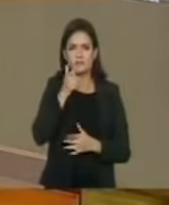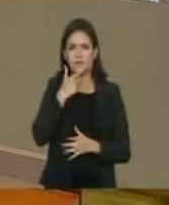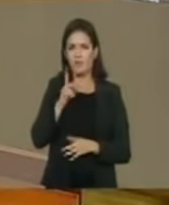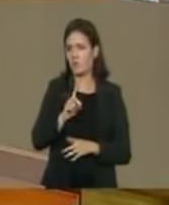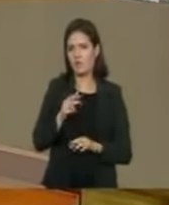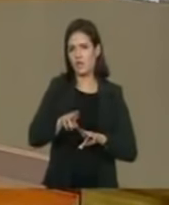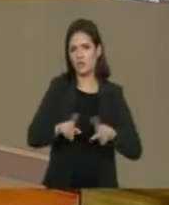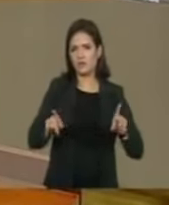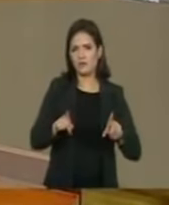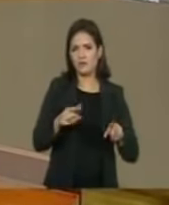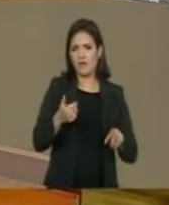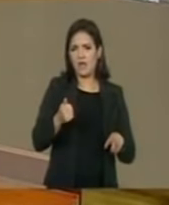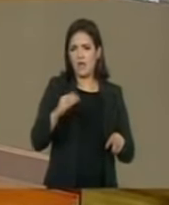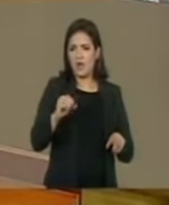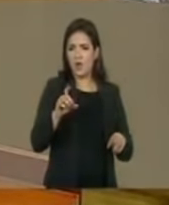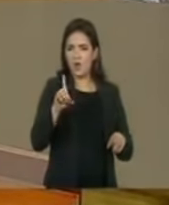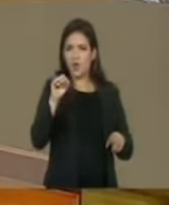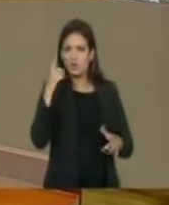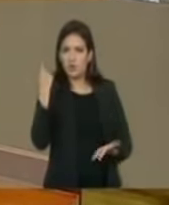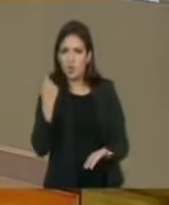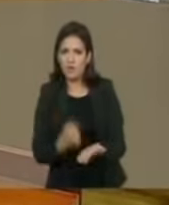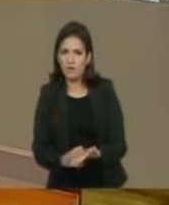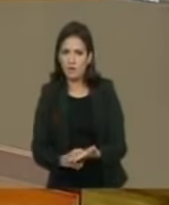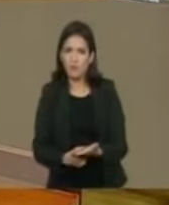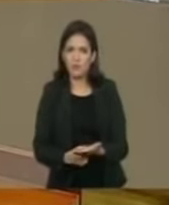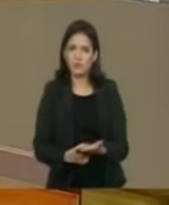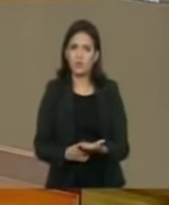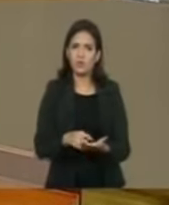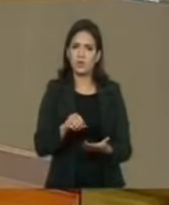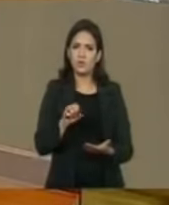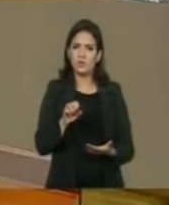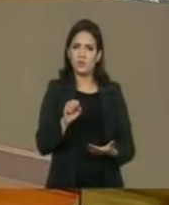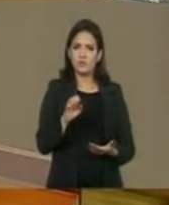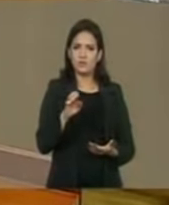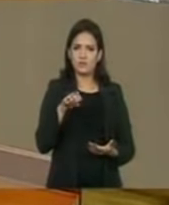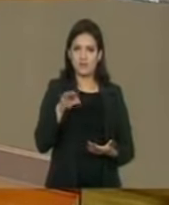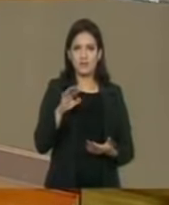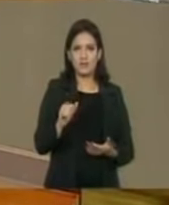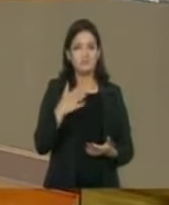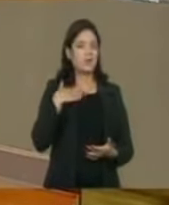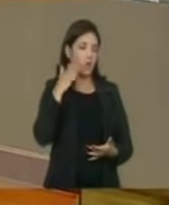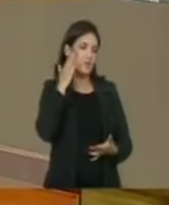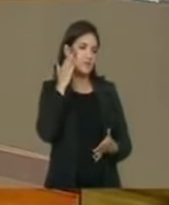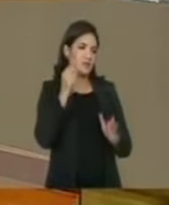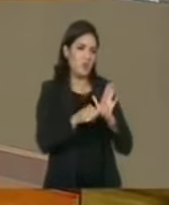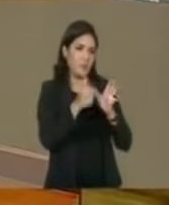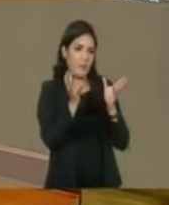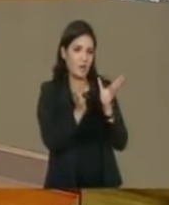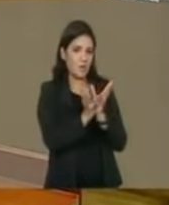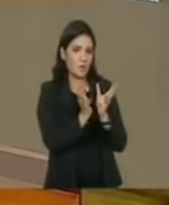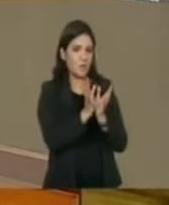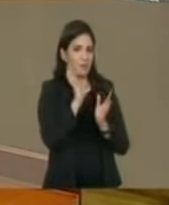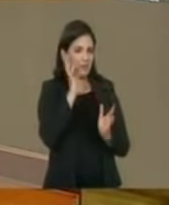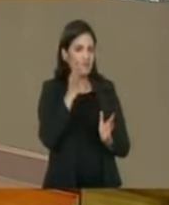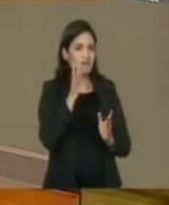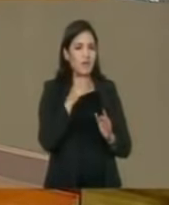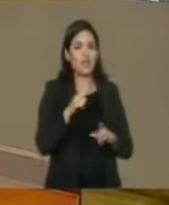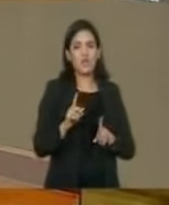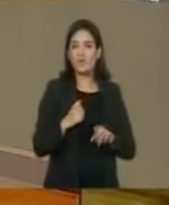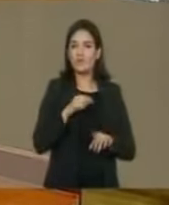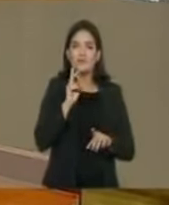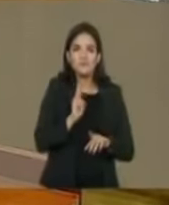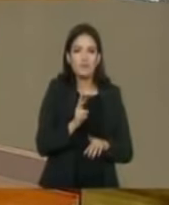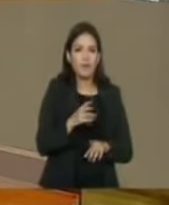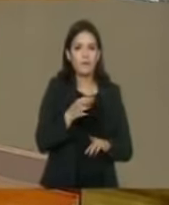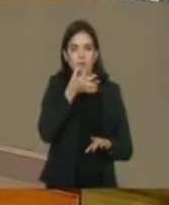acordo confirmatório doce que a pensão da primeira turma é é eu sempre tive uma visão diversa e